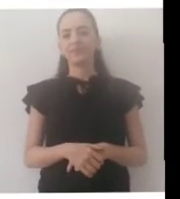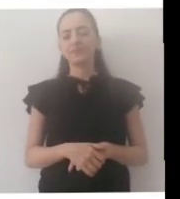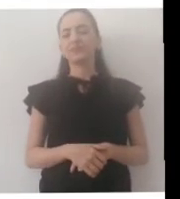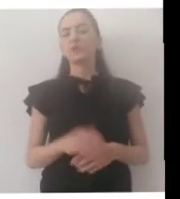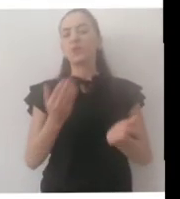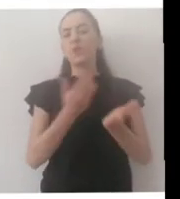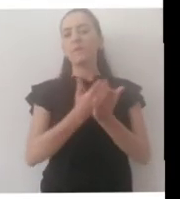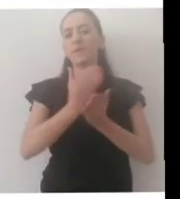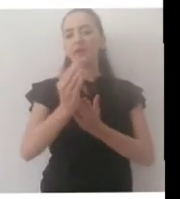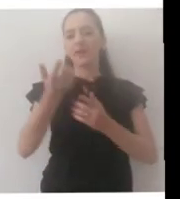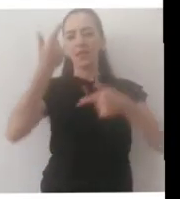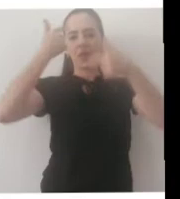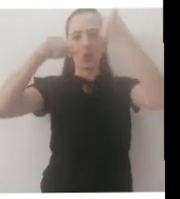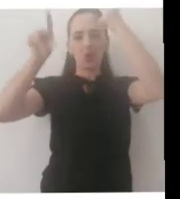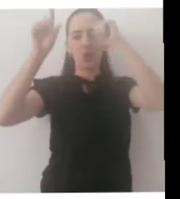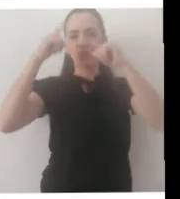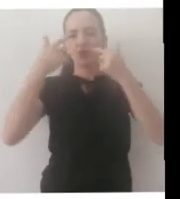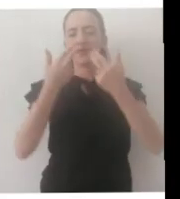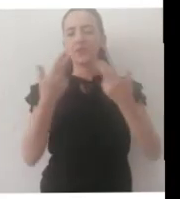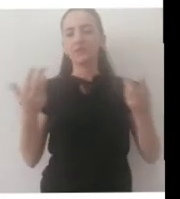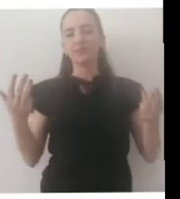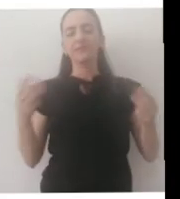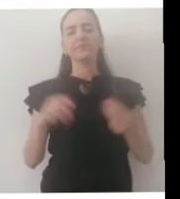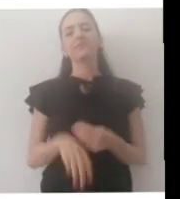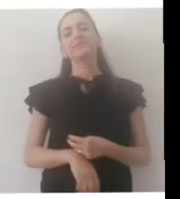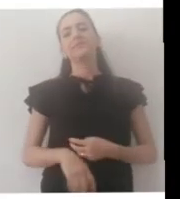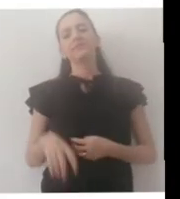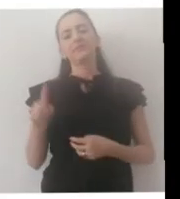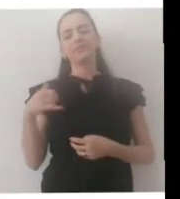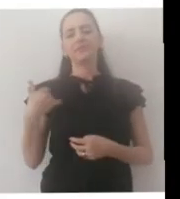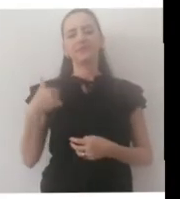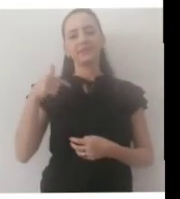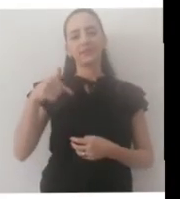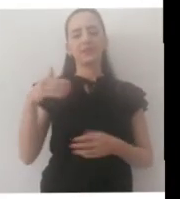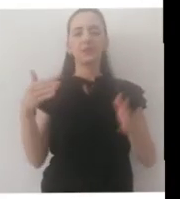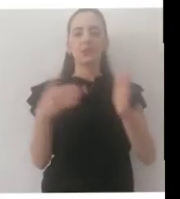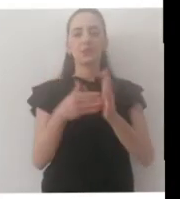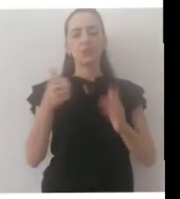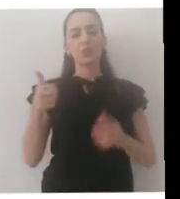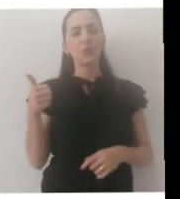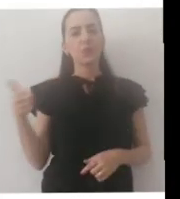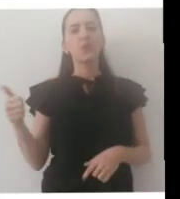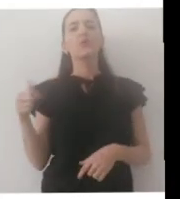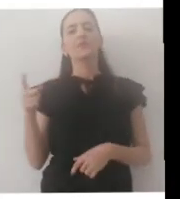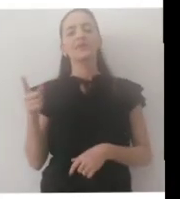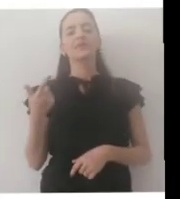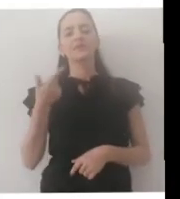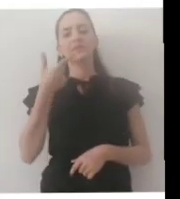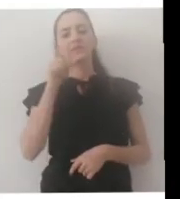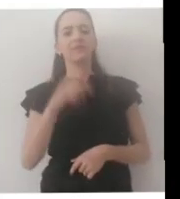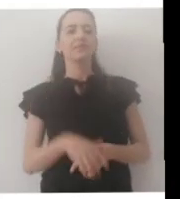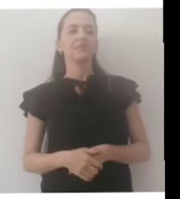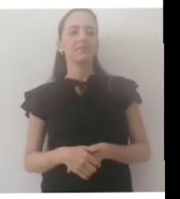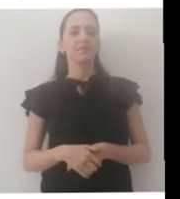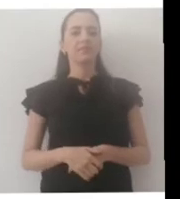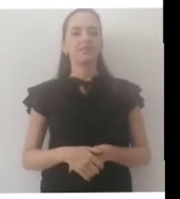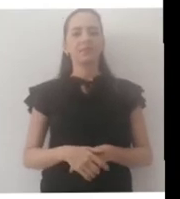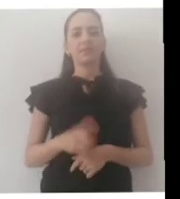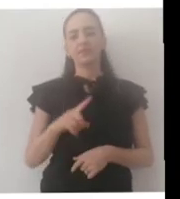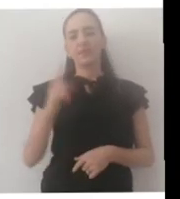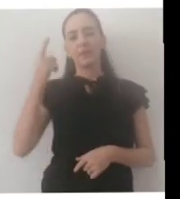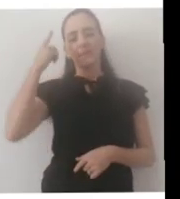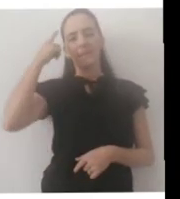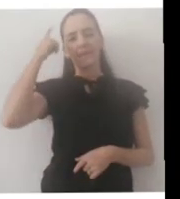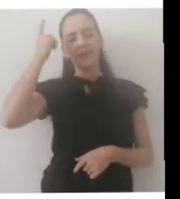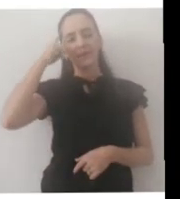característica, e a gente tem aqui essa questão do início das operações lógicas, acontece de 7